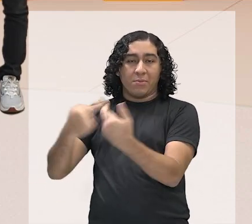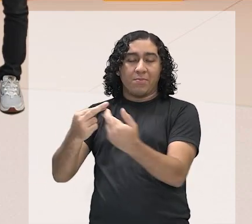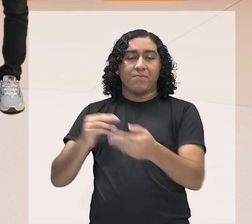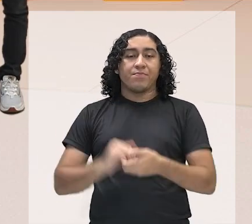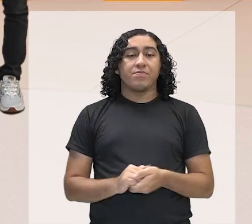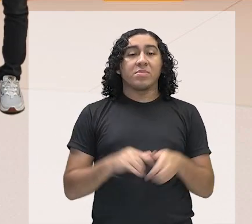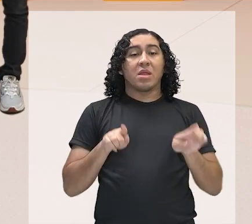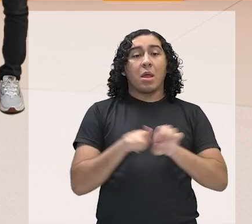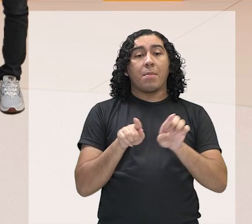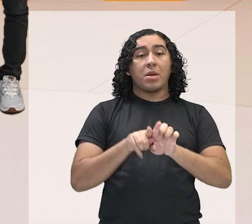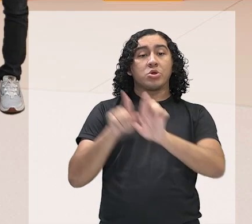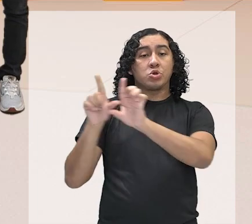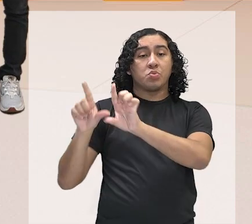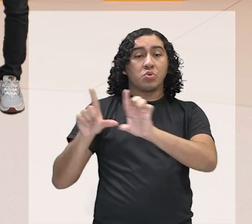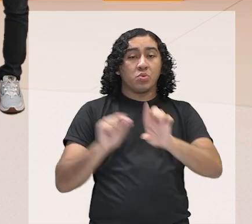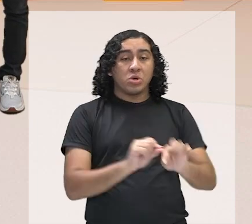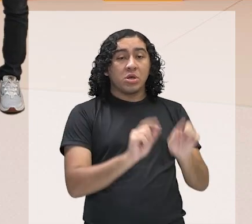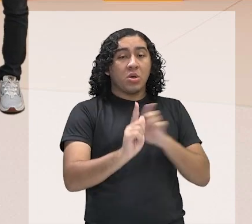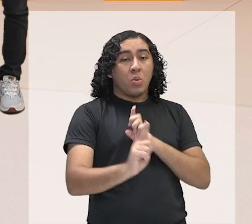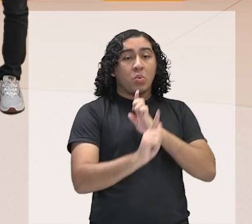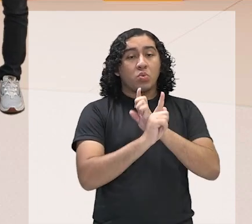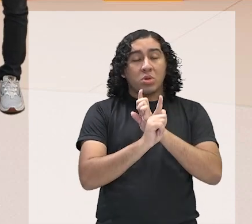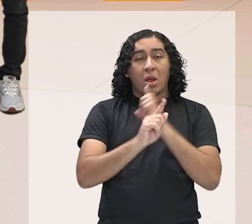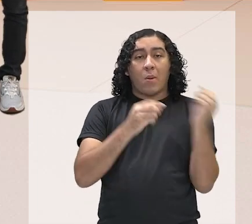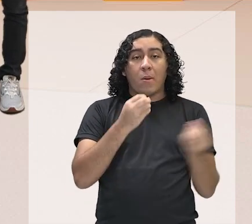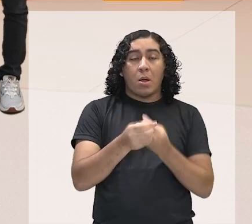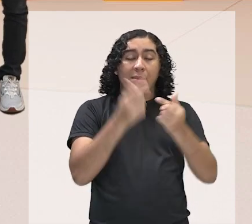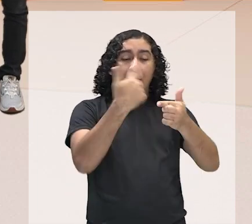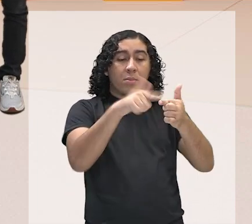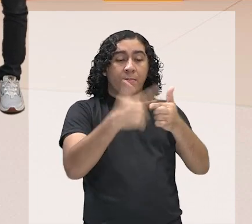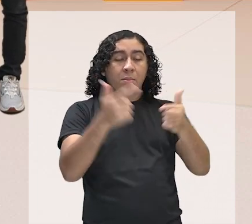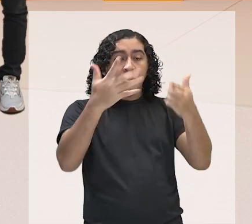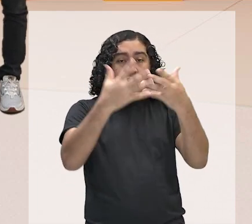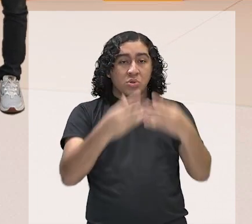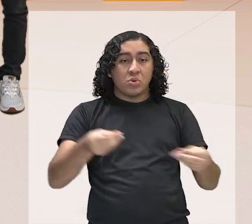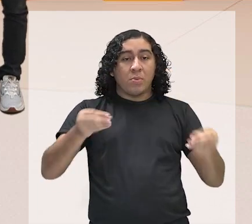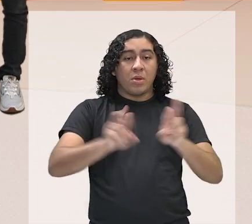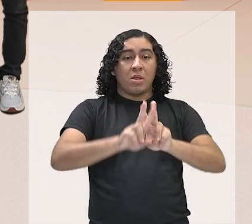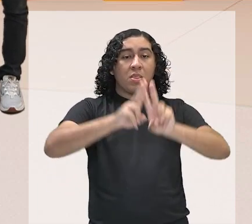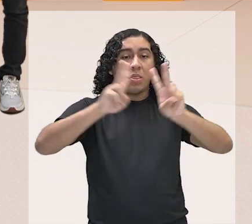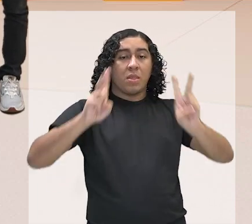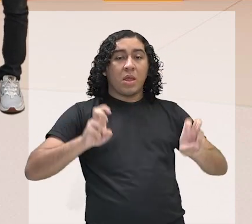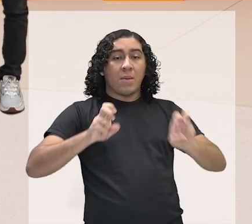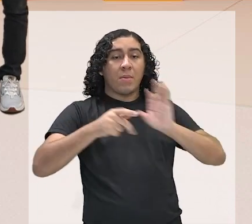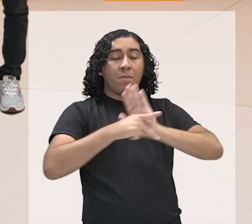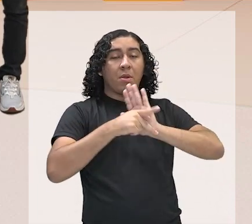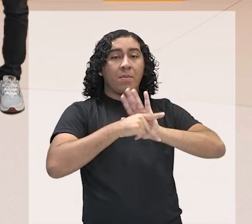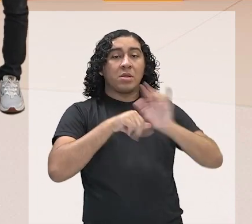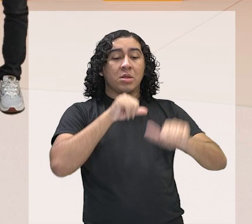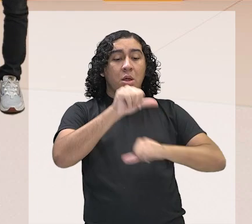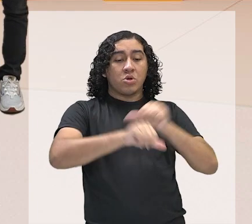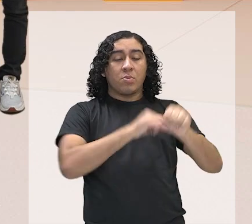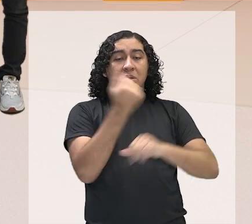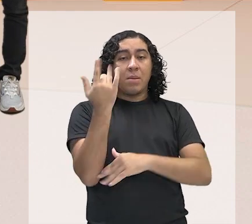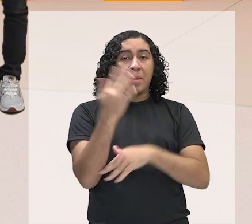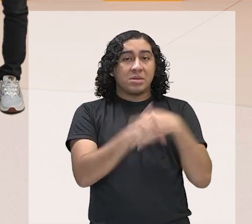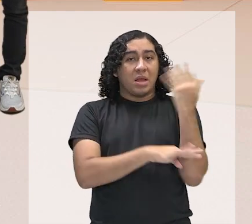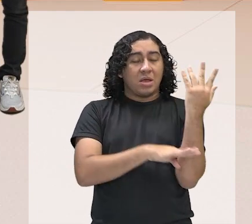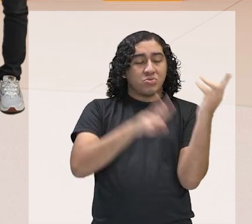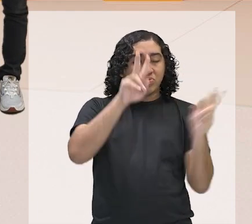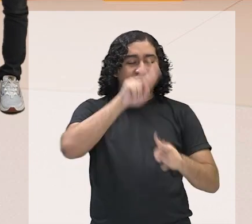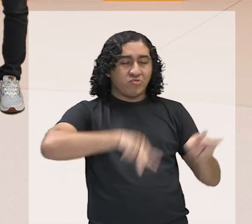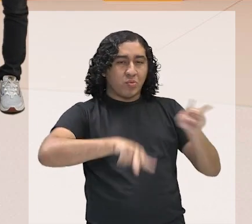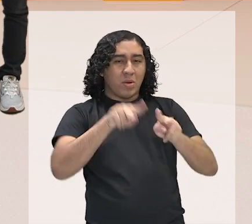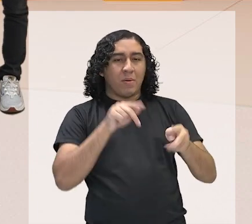reduzir e encontrar soluções para a modificação da paisagem.